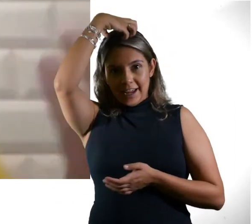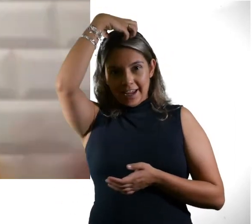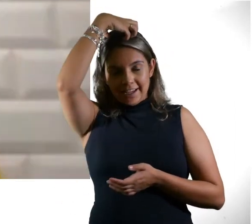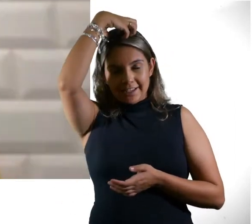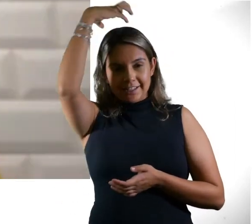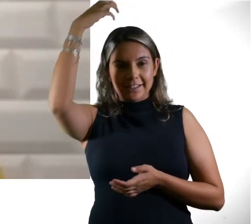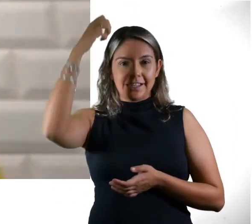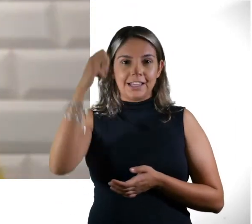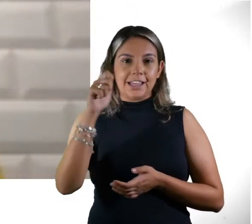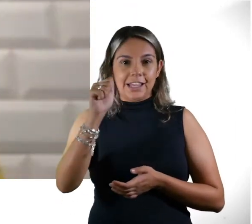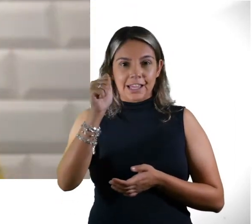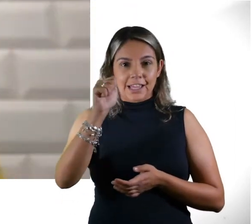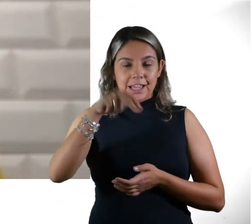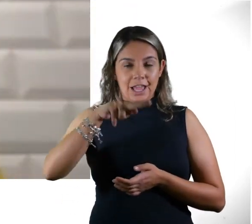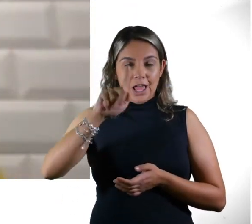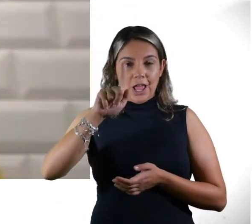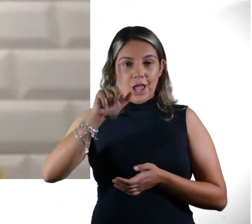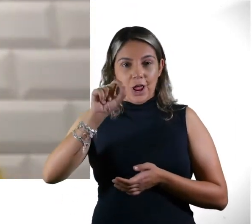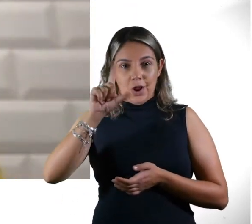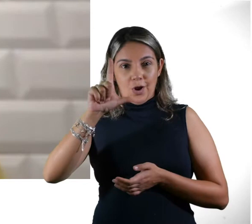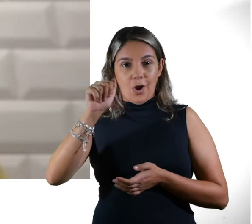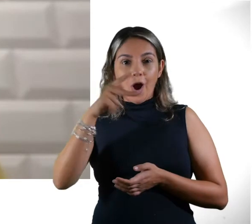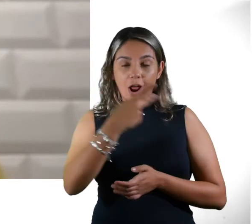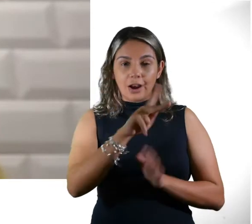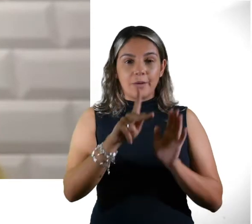reis angolanos, rei do Congo, etc.,